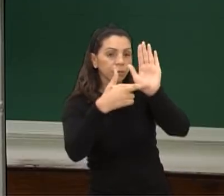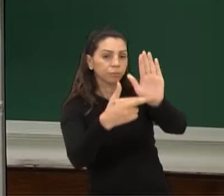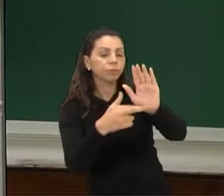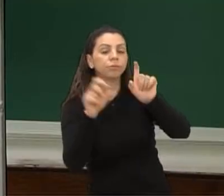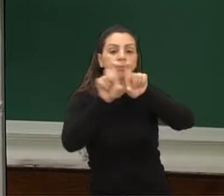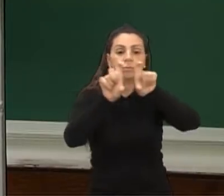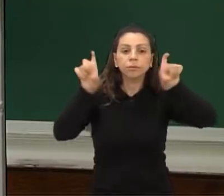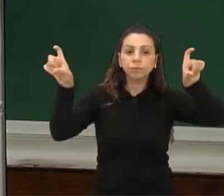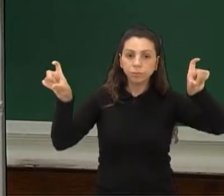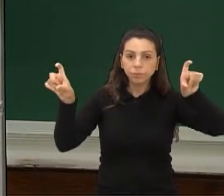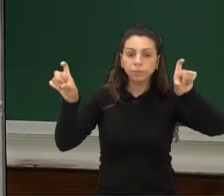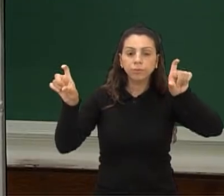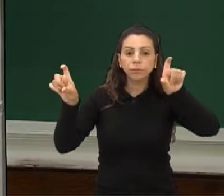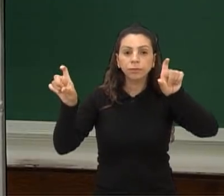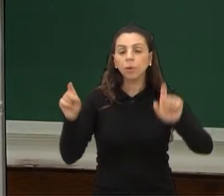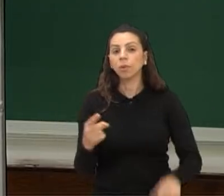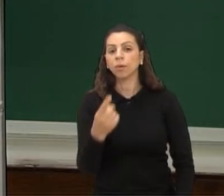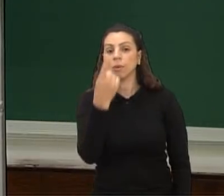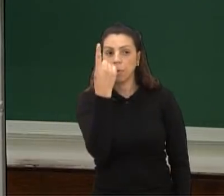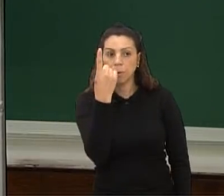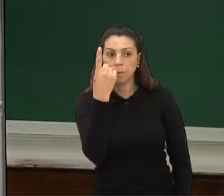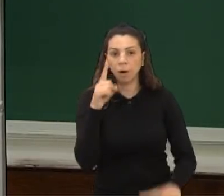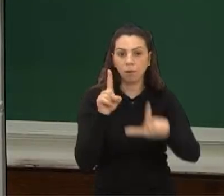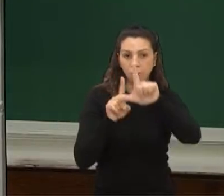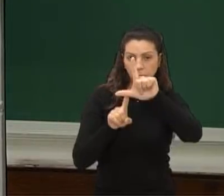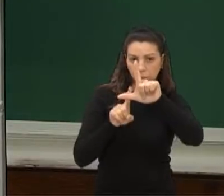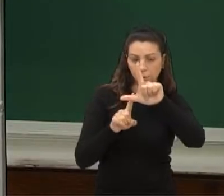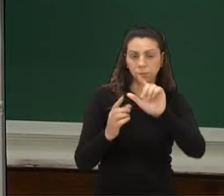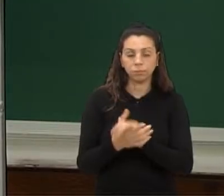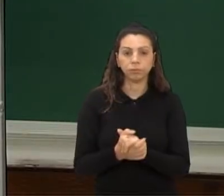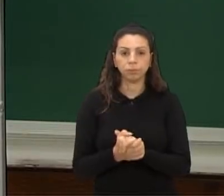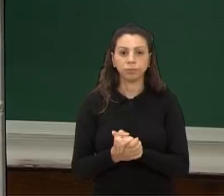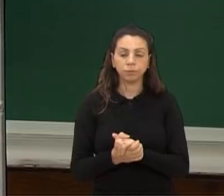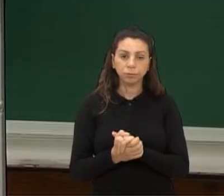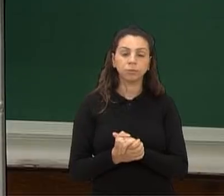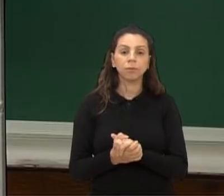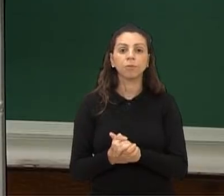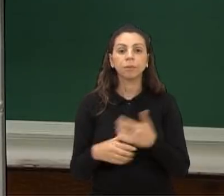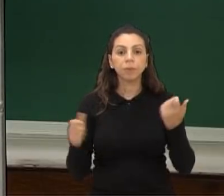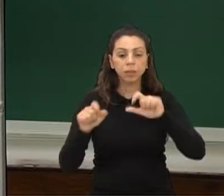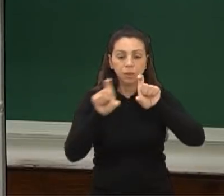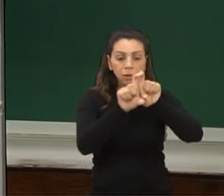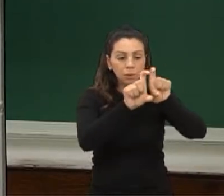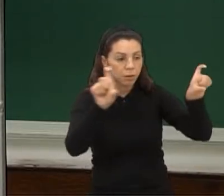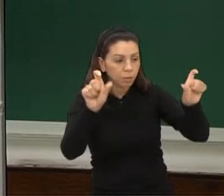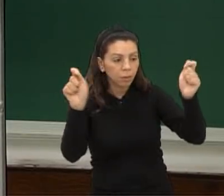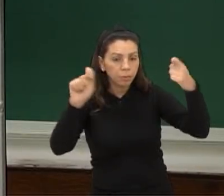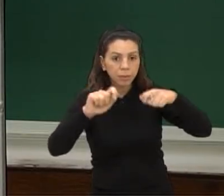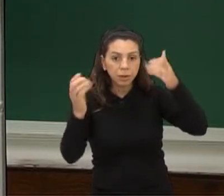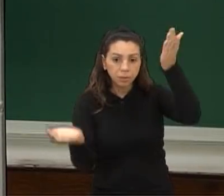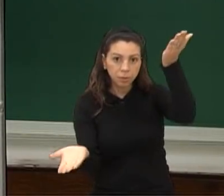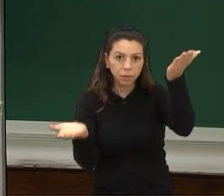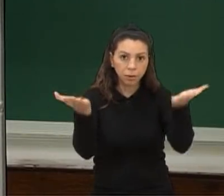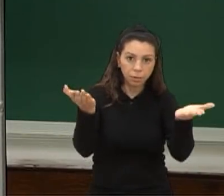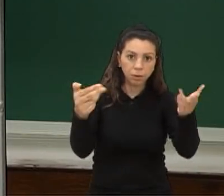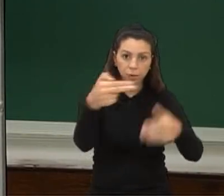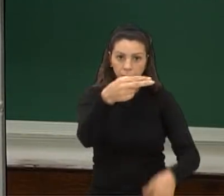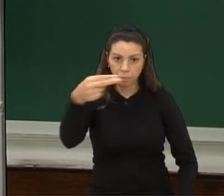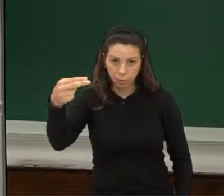letra D, 5t menos 31 igual a 26. Veja, então, aí na sua casa, quais